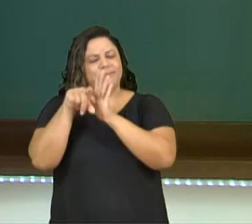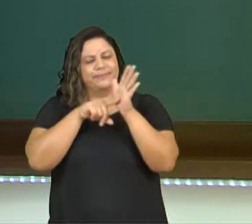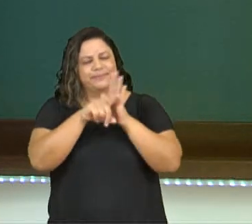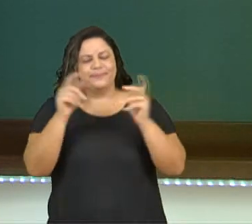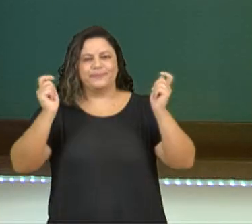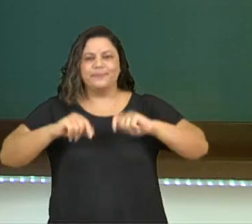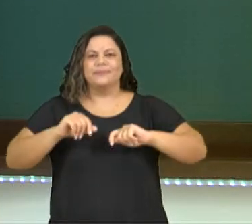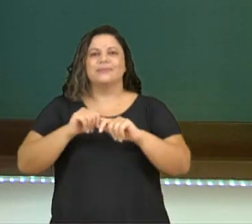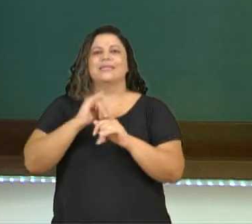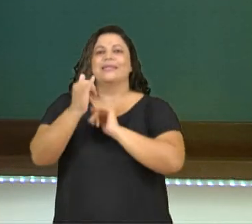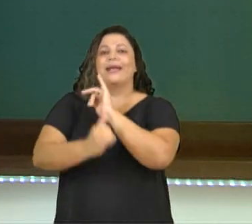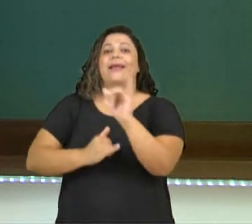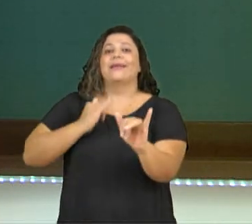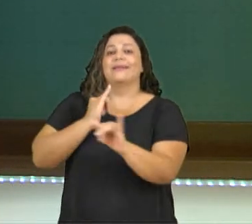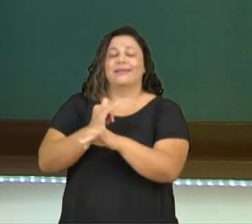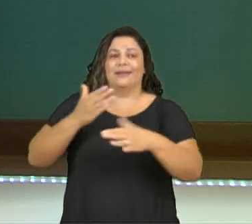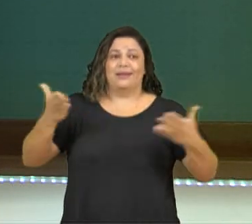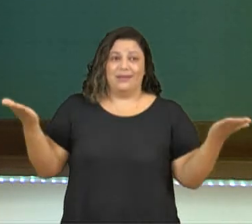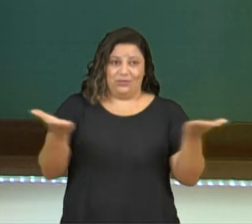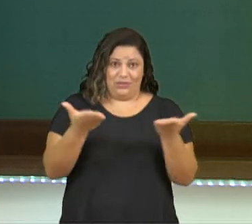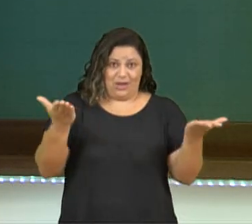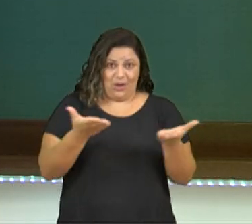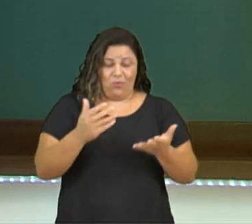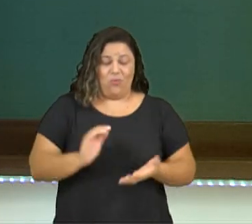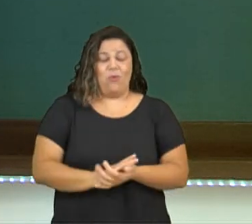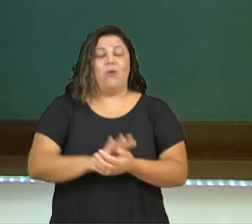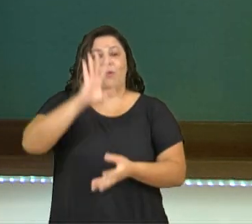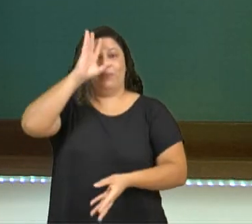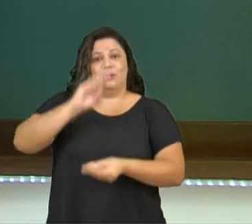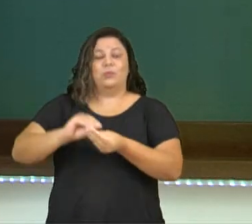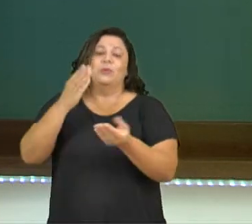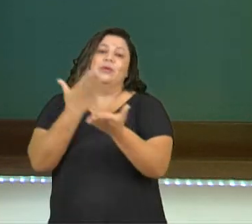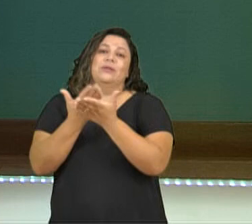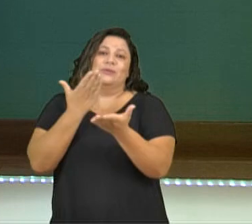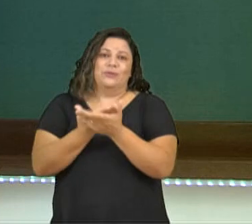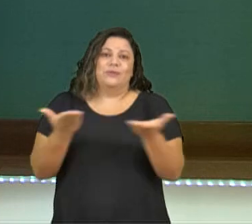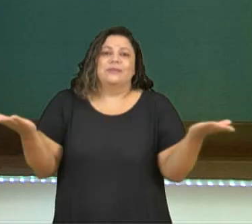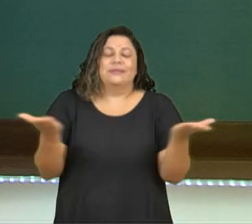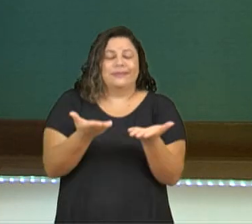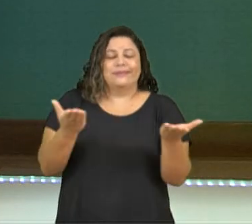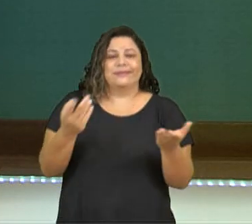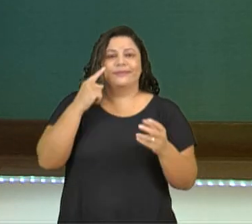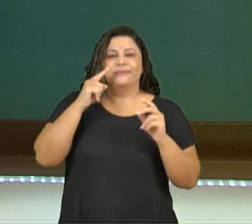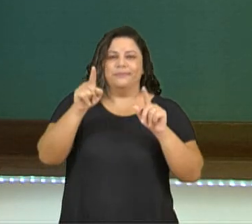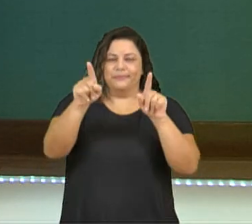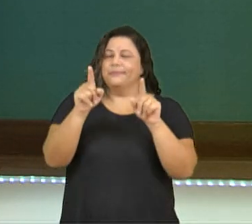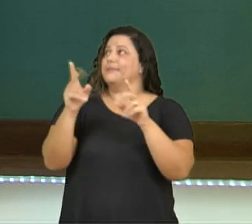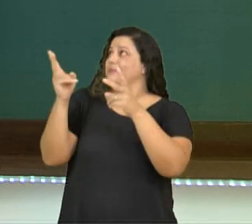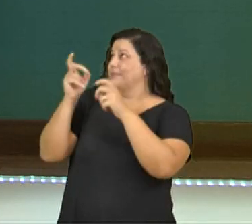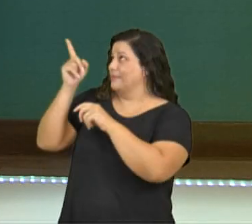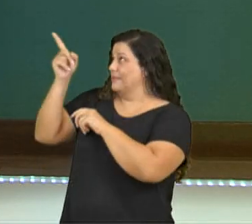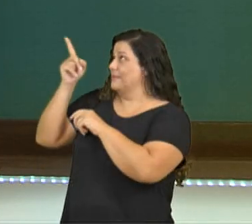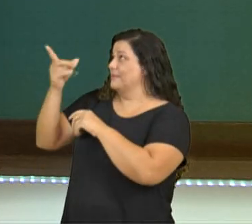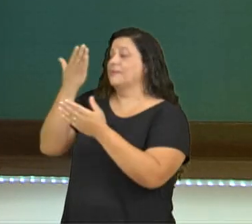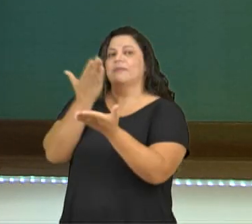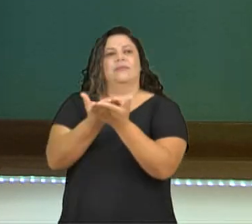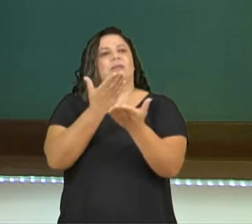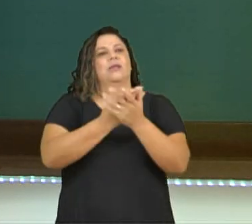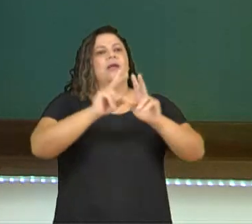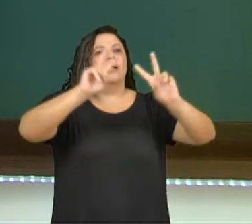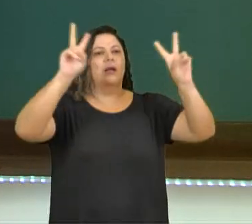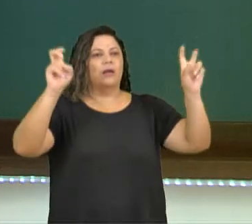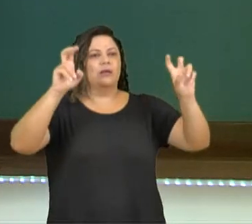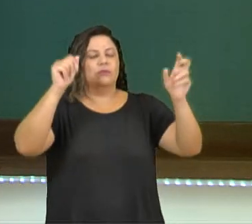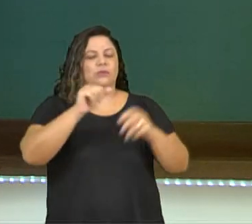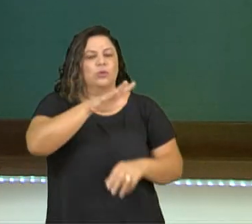na internet. E aí agora, para a gente concluindo a nossa aula, que é a nossa revisão na tela para você, aonde nós estudamos sobre a